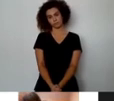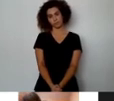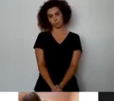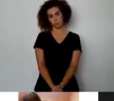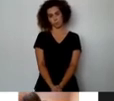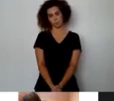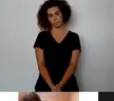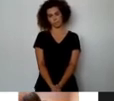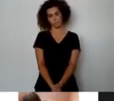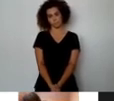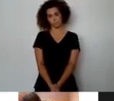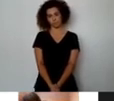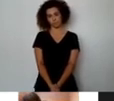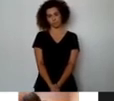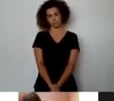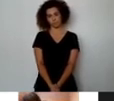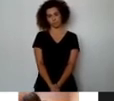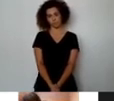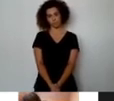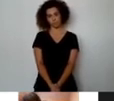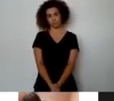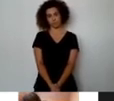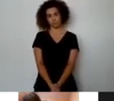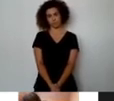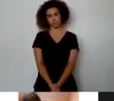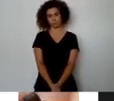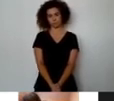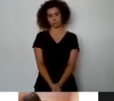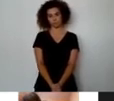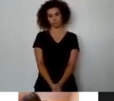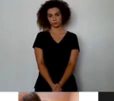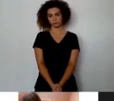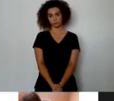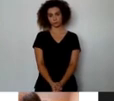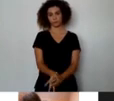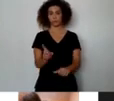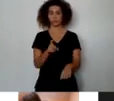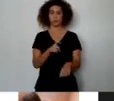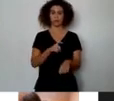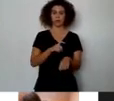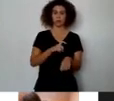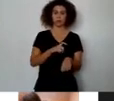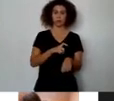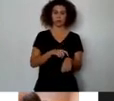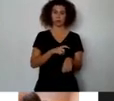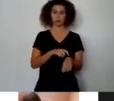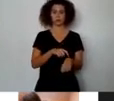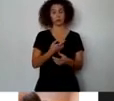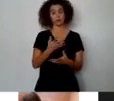Eu vou, assim que for possível, né? Assim, pelo tempo que foi, a postagem no YouTube vai demorar um